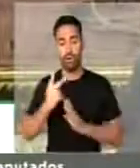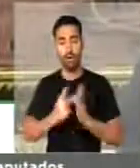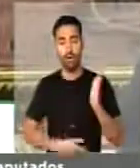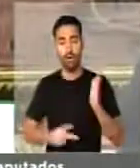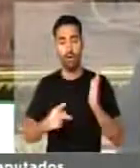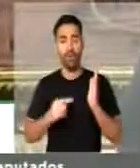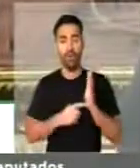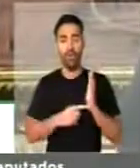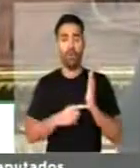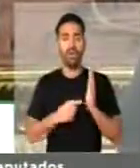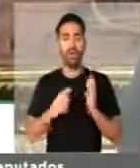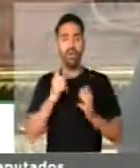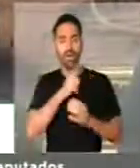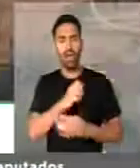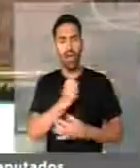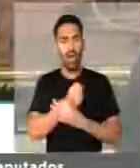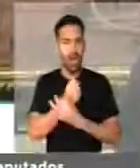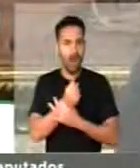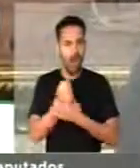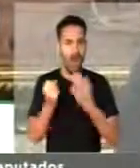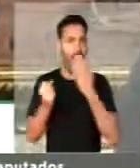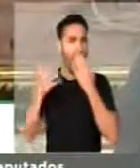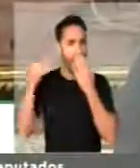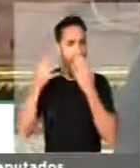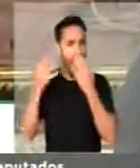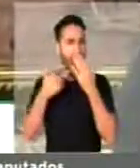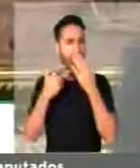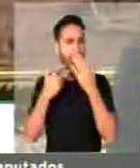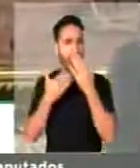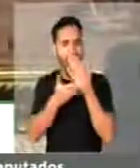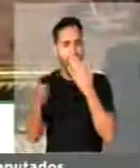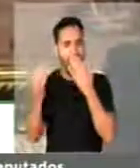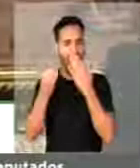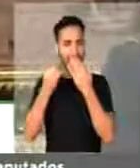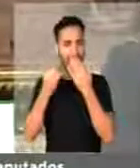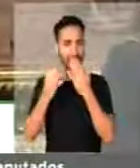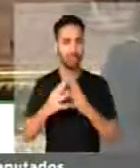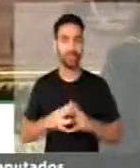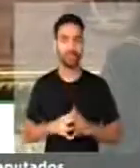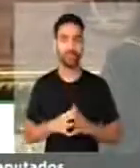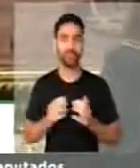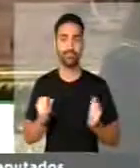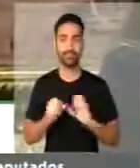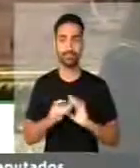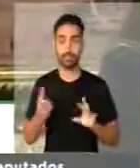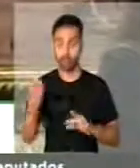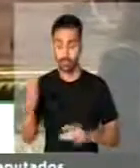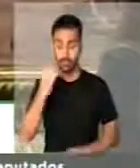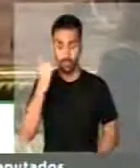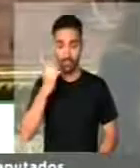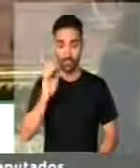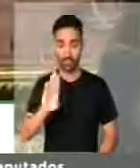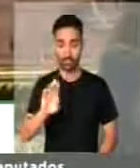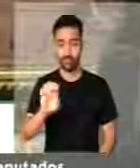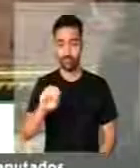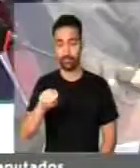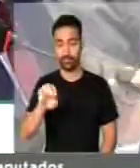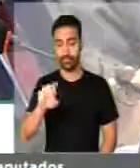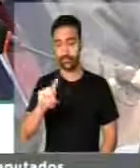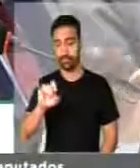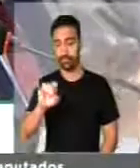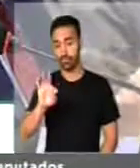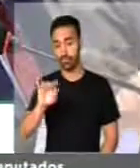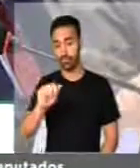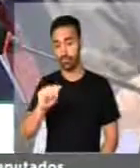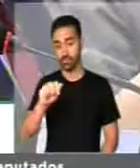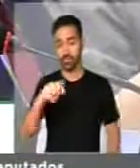e garantimos aí a fala dos deputados e deputadas. A palavra, deputada Benedita. Então, como